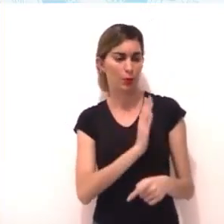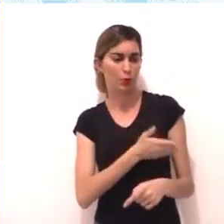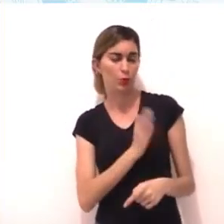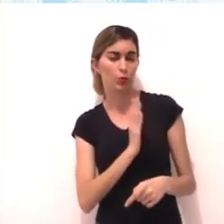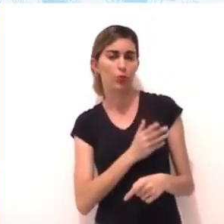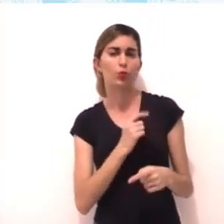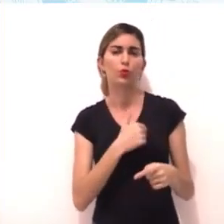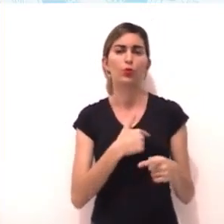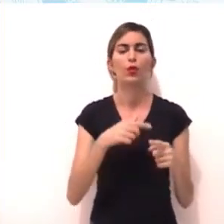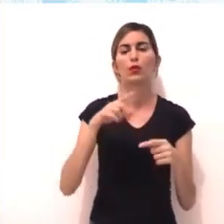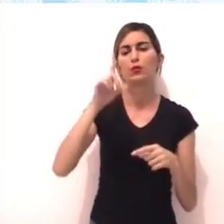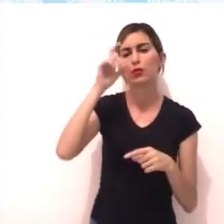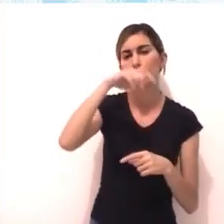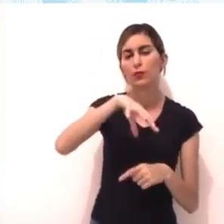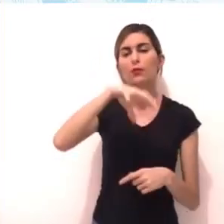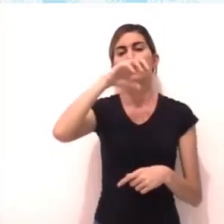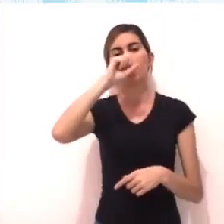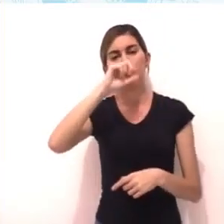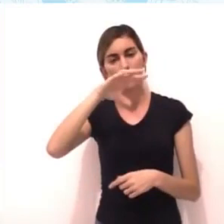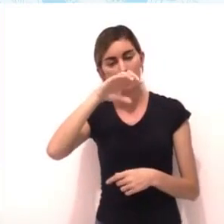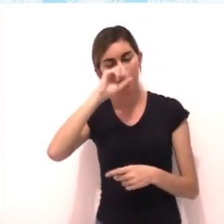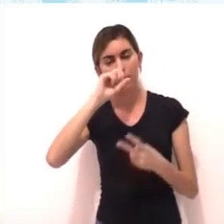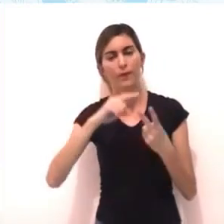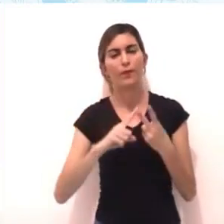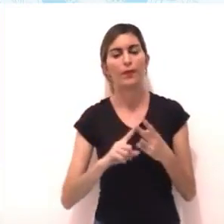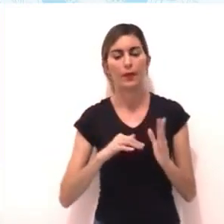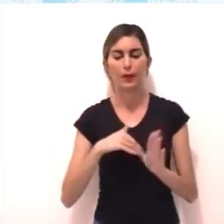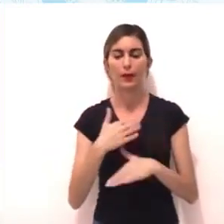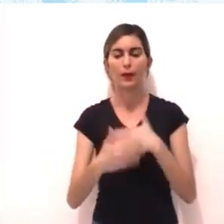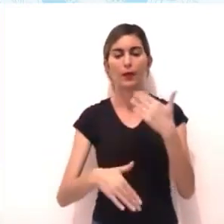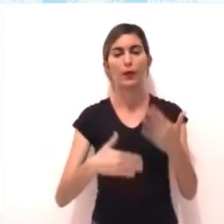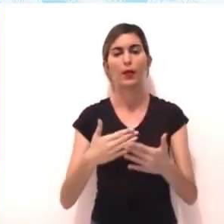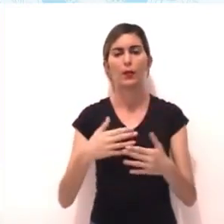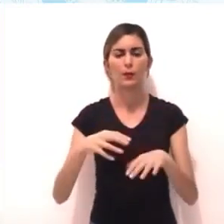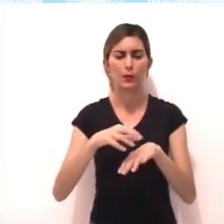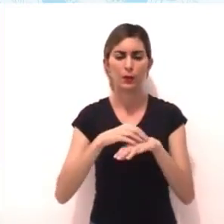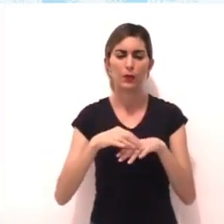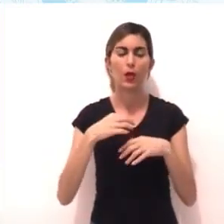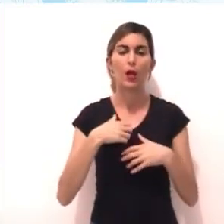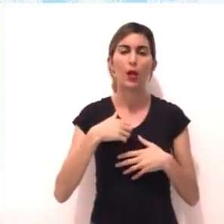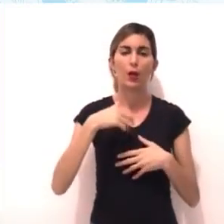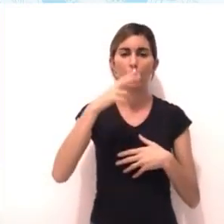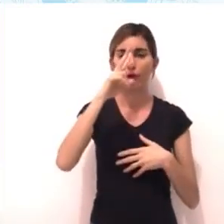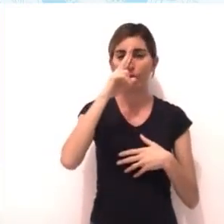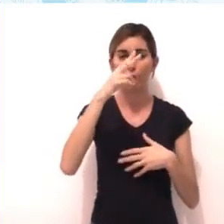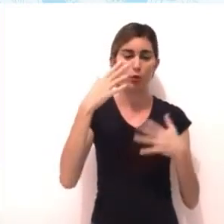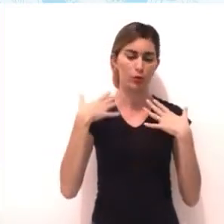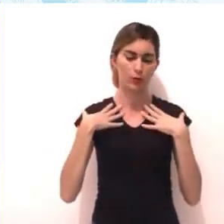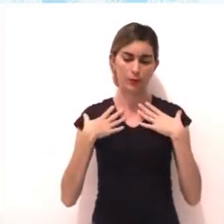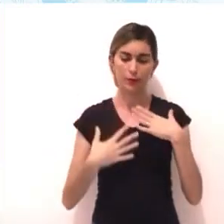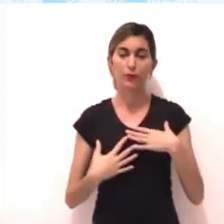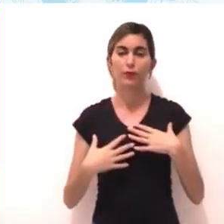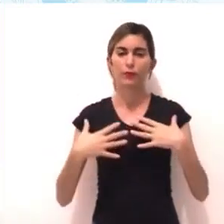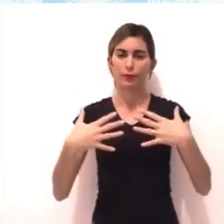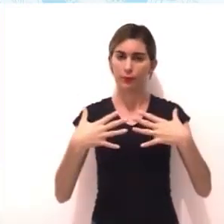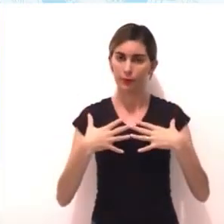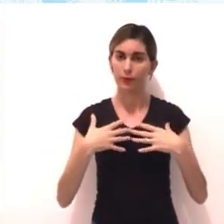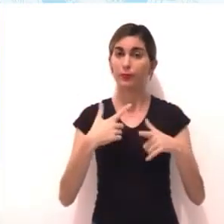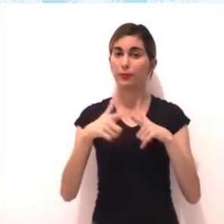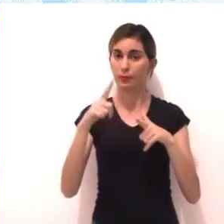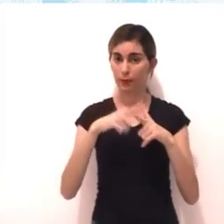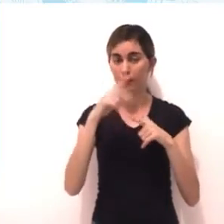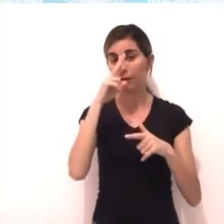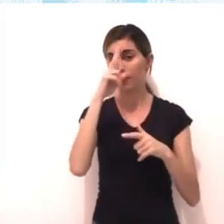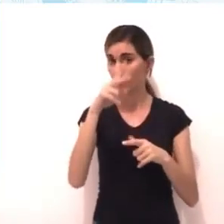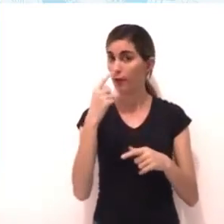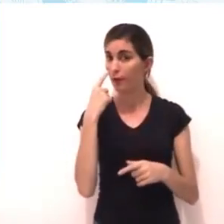cardíacos, dificuldade na respiração, ocasionando inflamação aguda no nosso sistema respiratório. Então